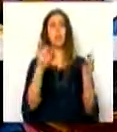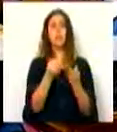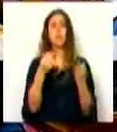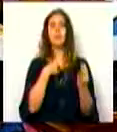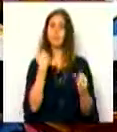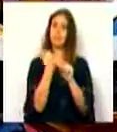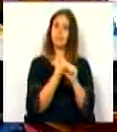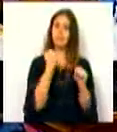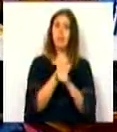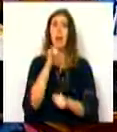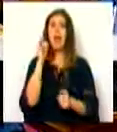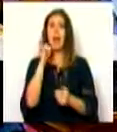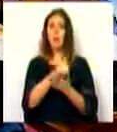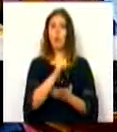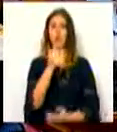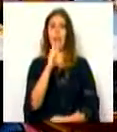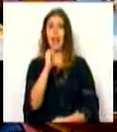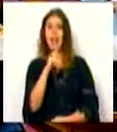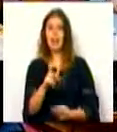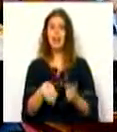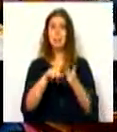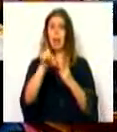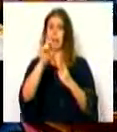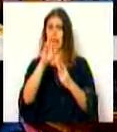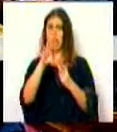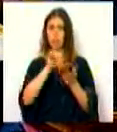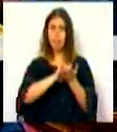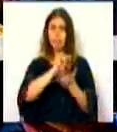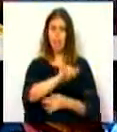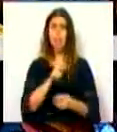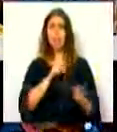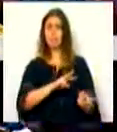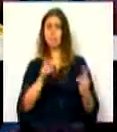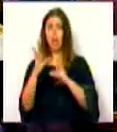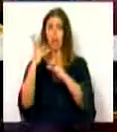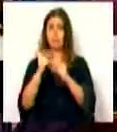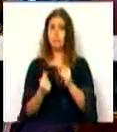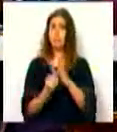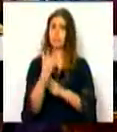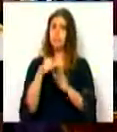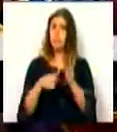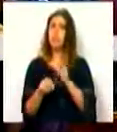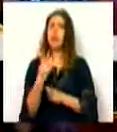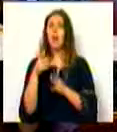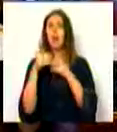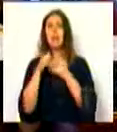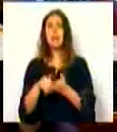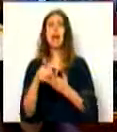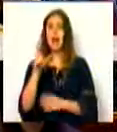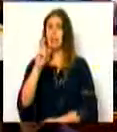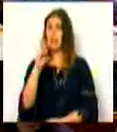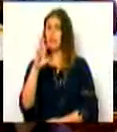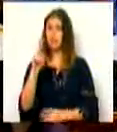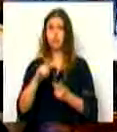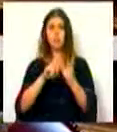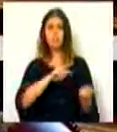a operação da Ryanair, com a certificação do aeroporto das Lajes, com a transferência do terreno para a construção do terminal de carga das Lajes, com a transferência